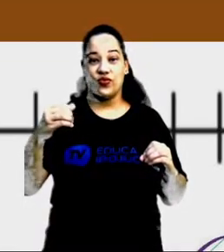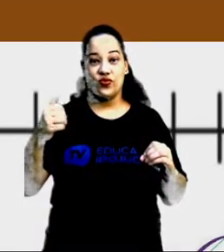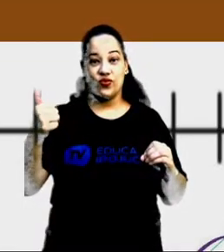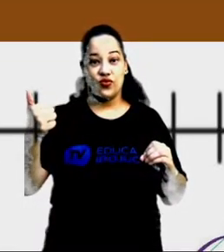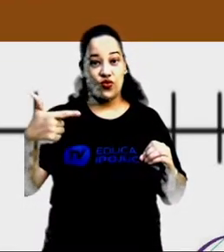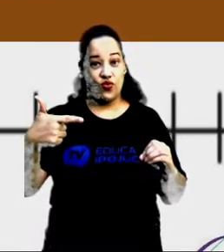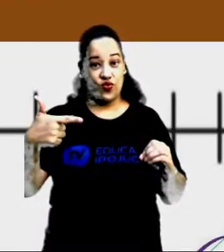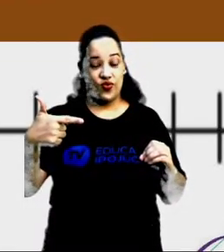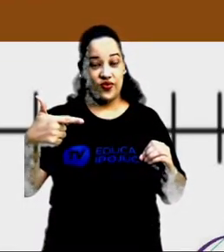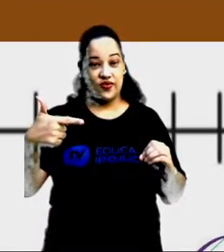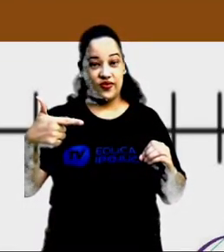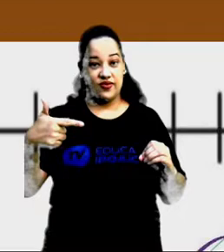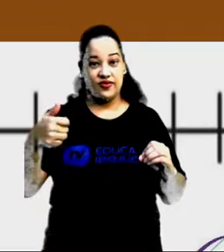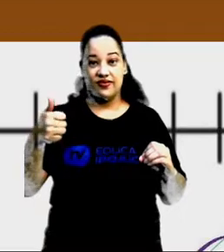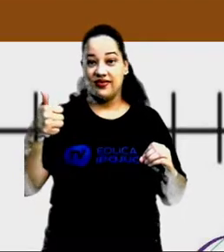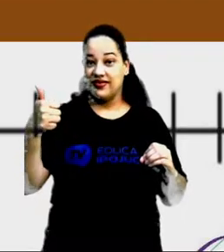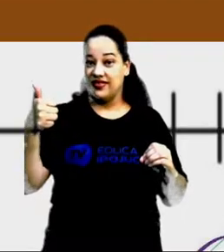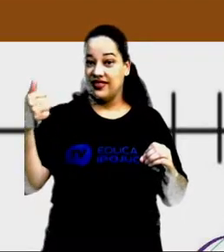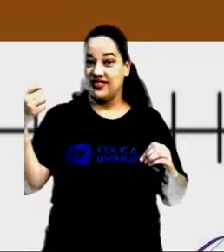12,